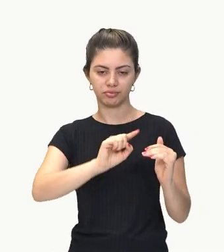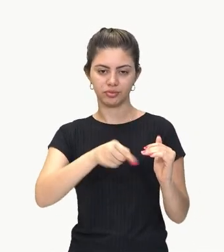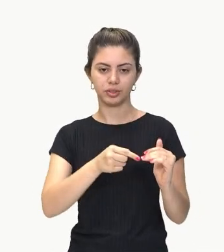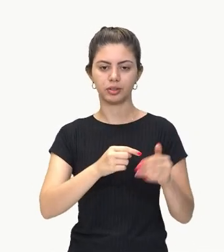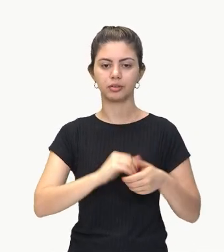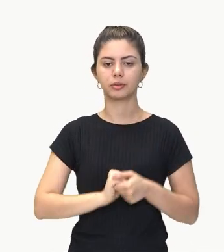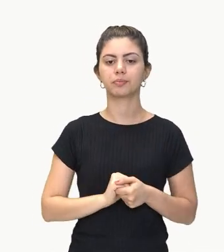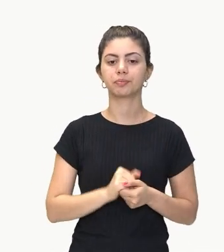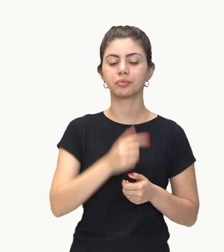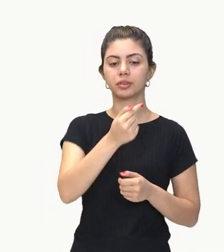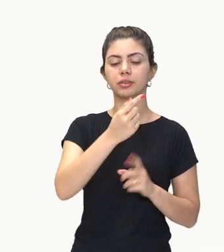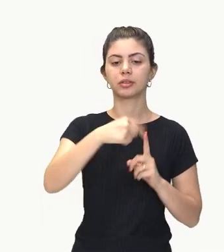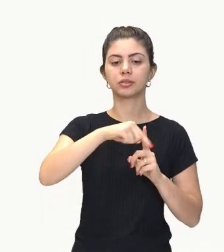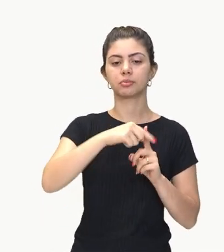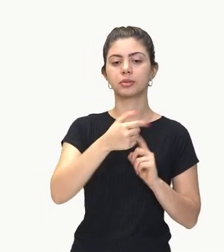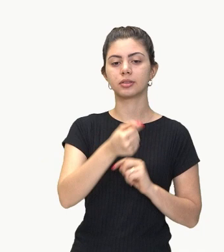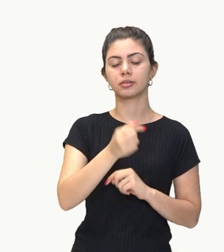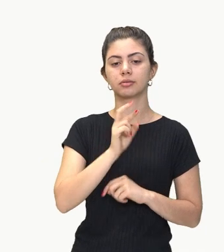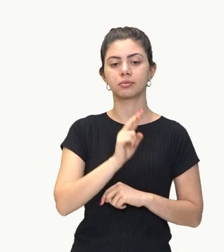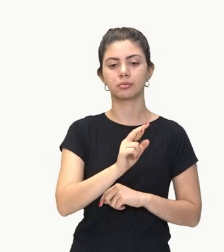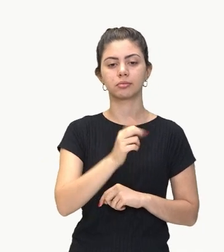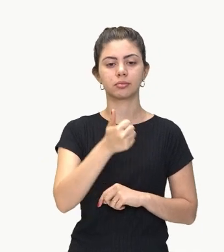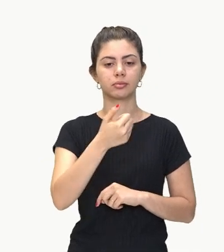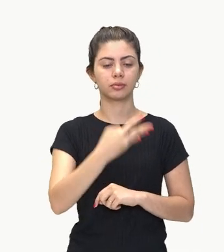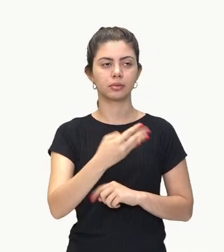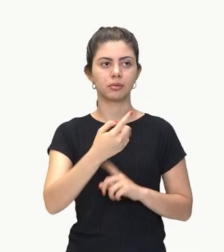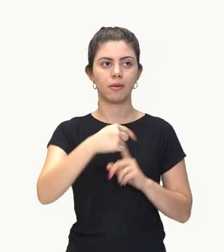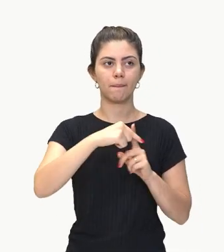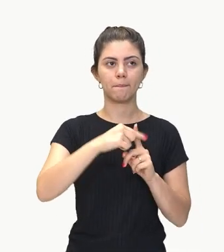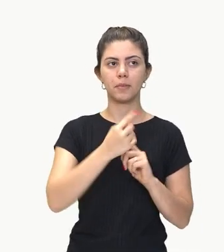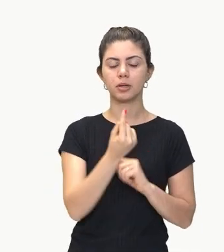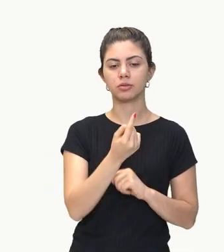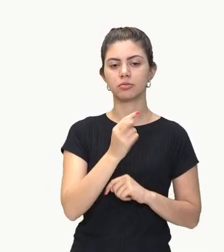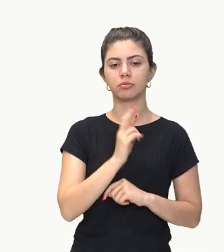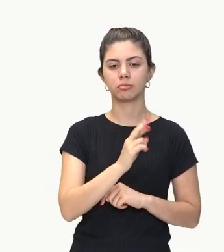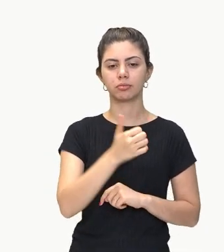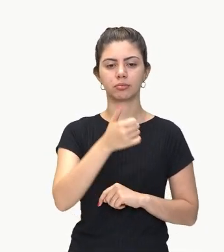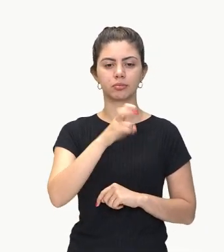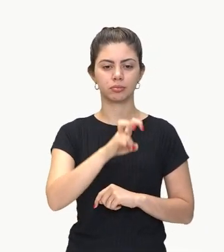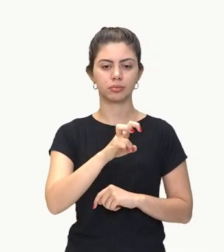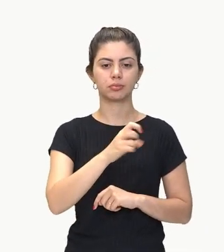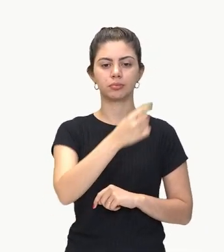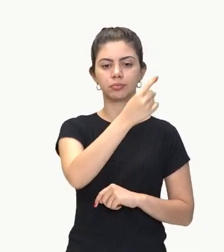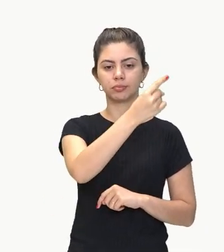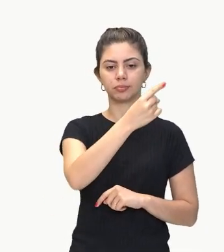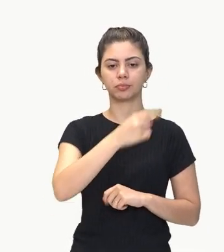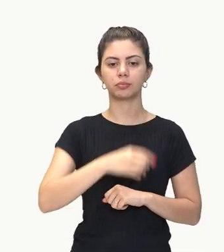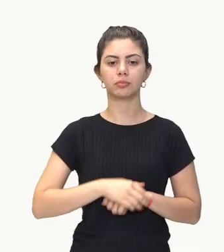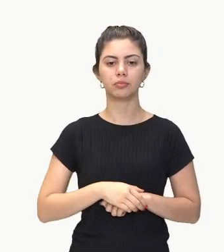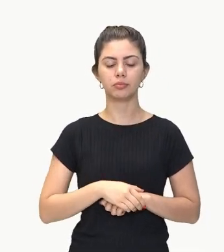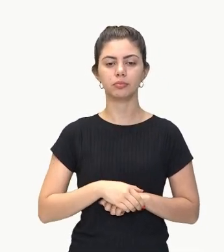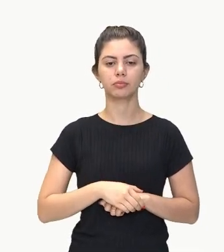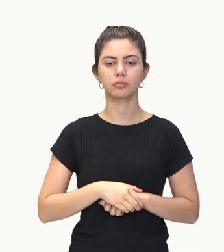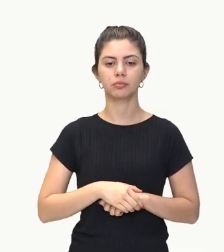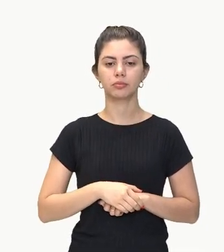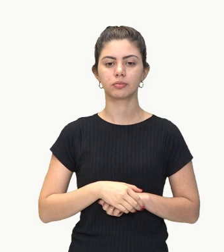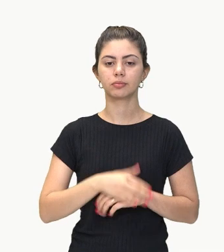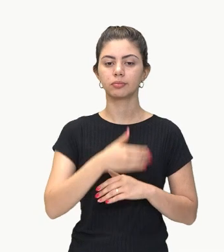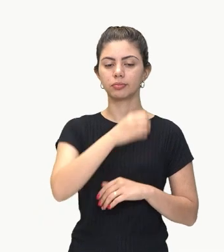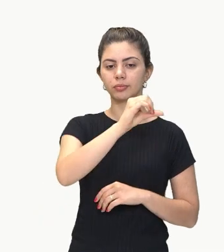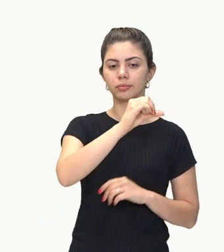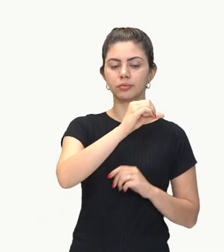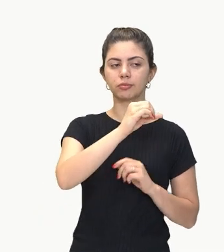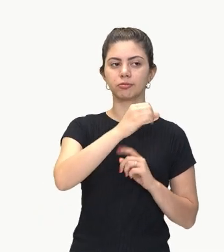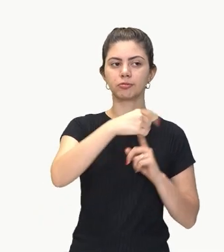7 mais 7 é 14. Com mais 1 é 15. Sobe 1 de novo. E aí, o 9 mais